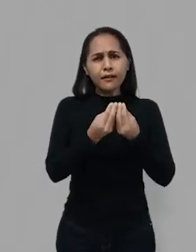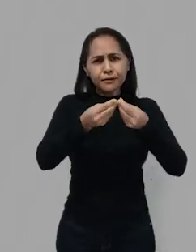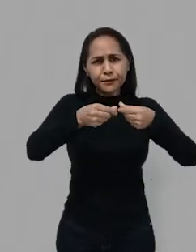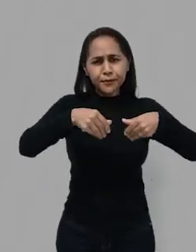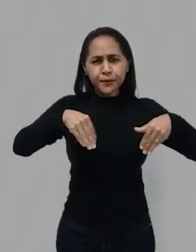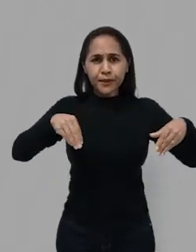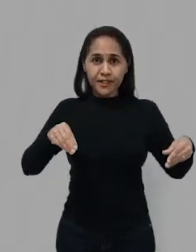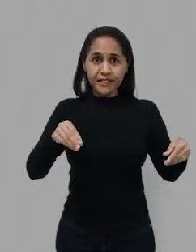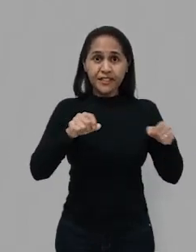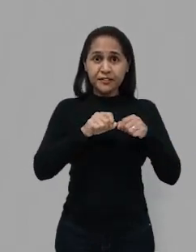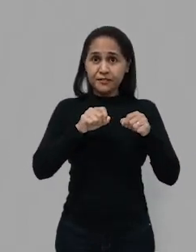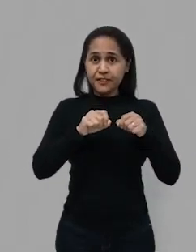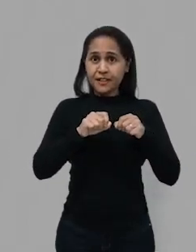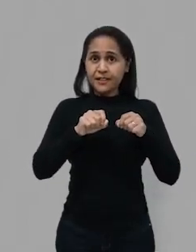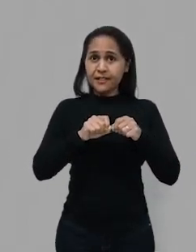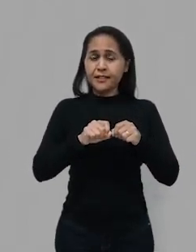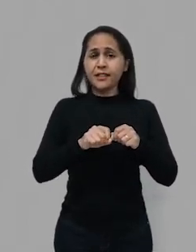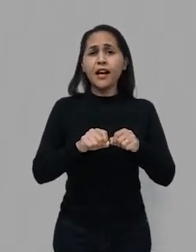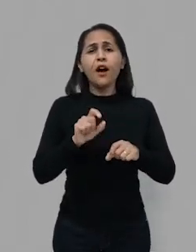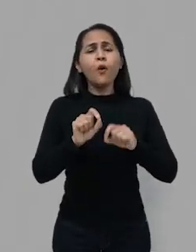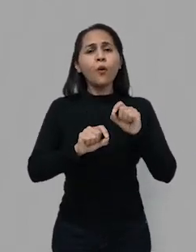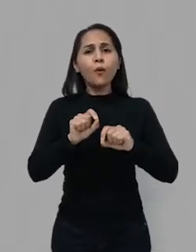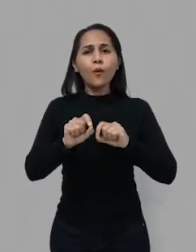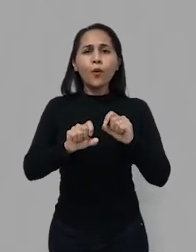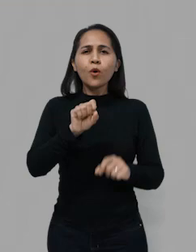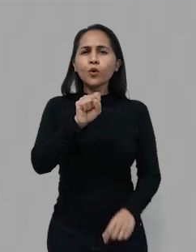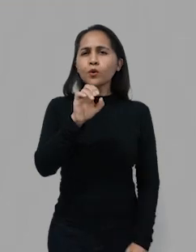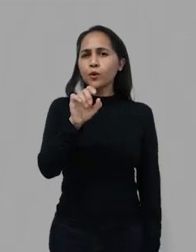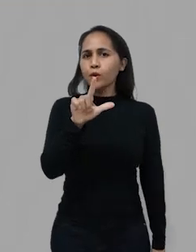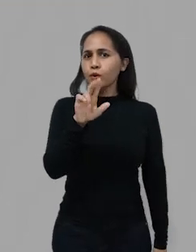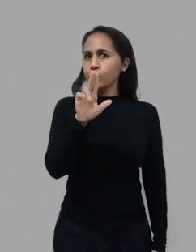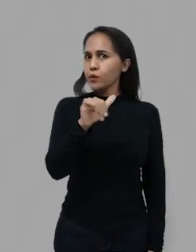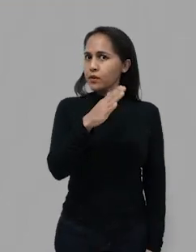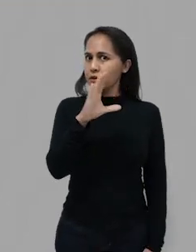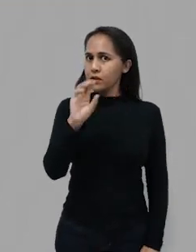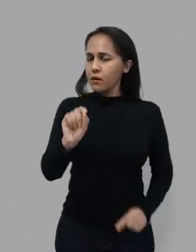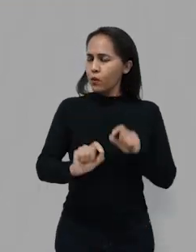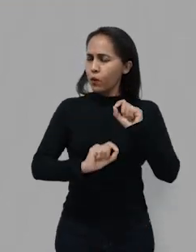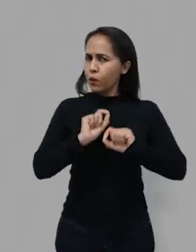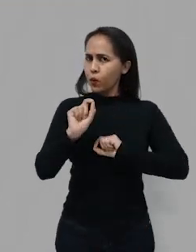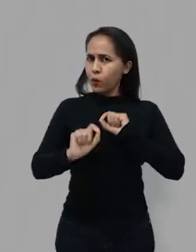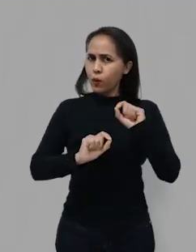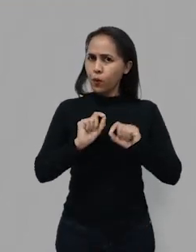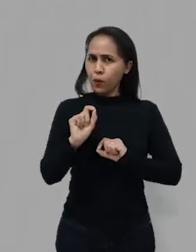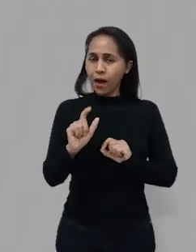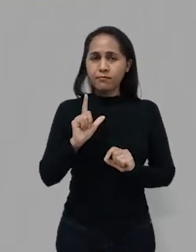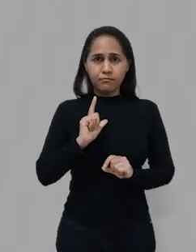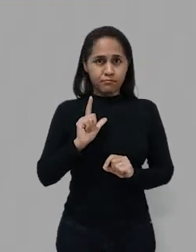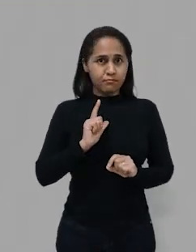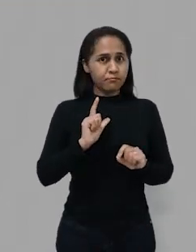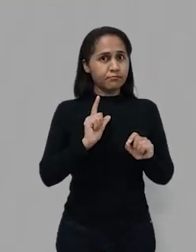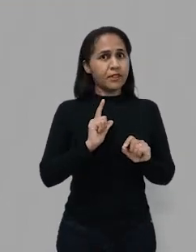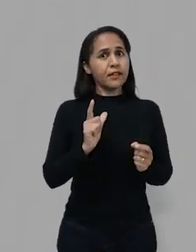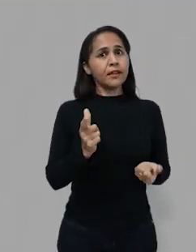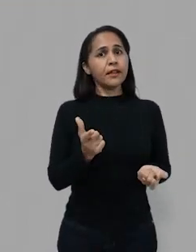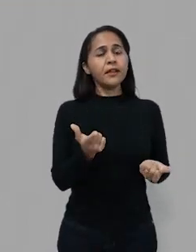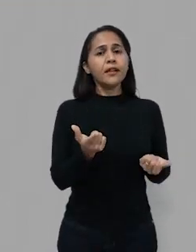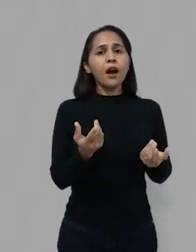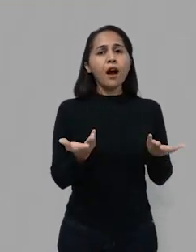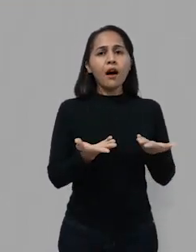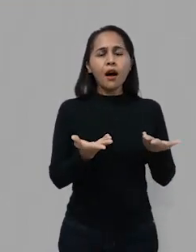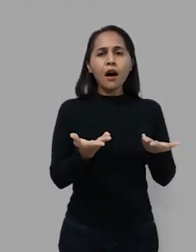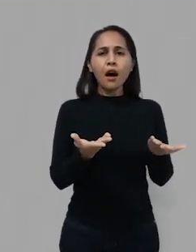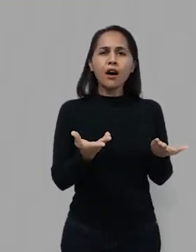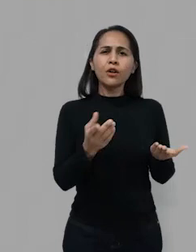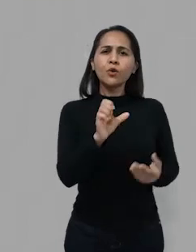formava soluções. O que é uma solução? Uma solução é quando a gente pega uma substância, que vamos chamar de